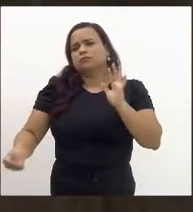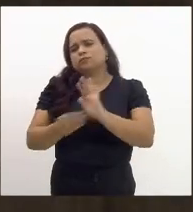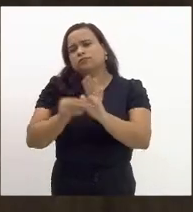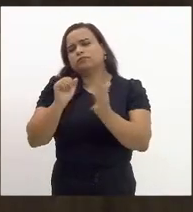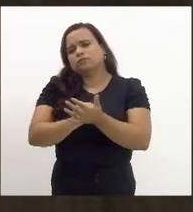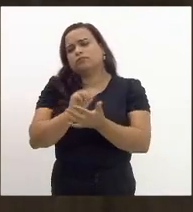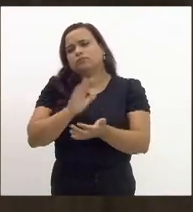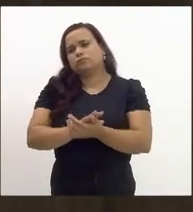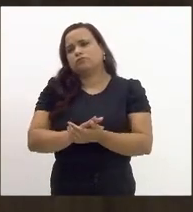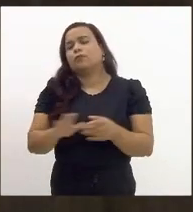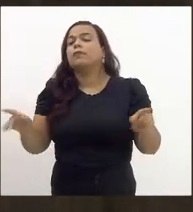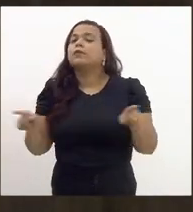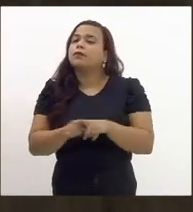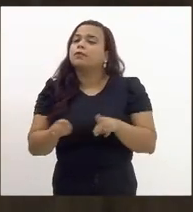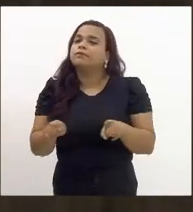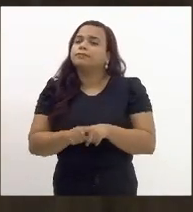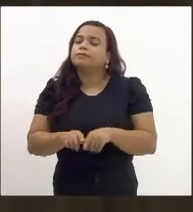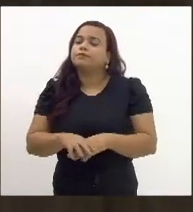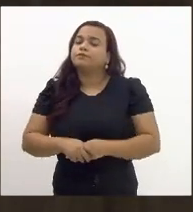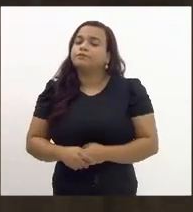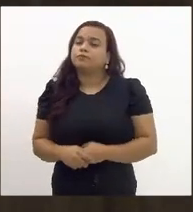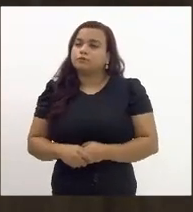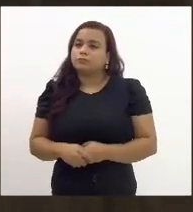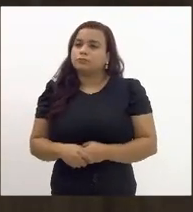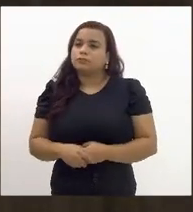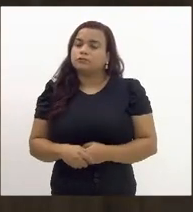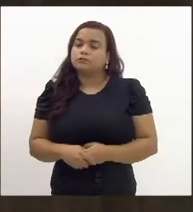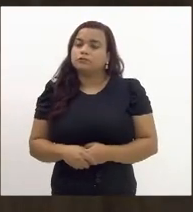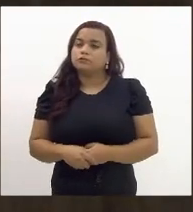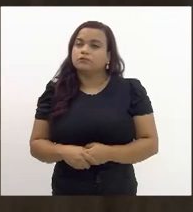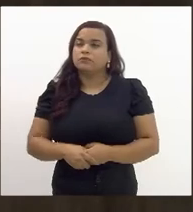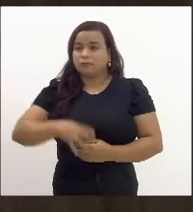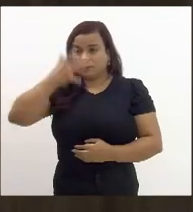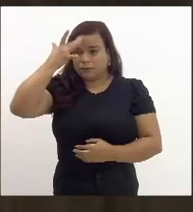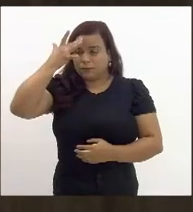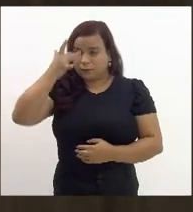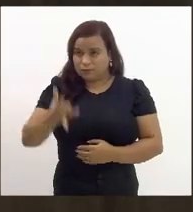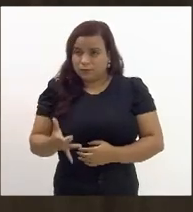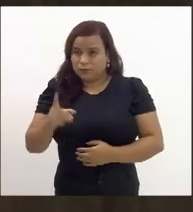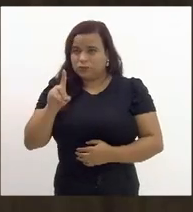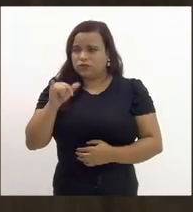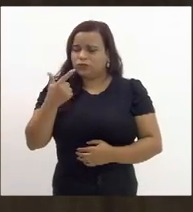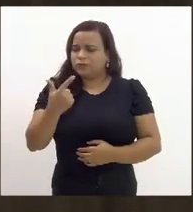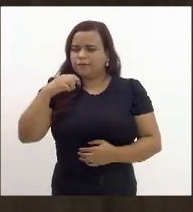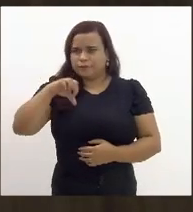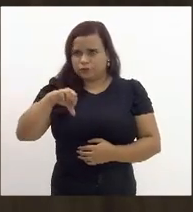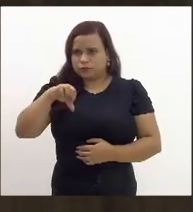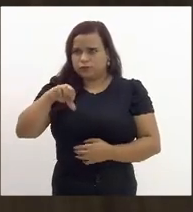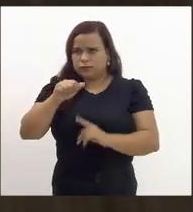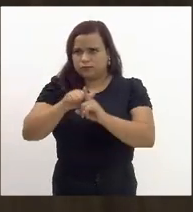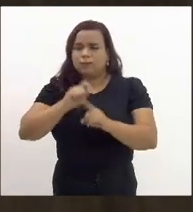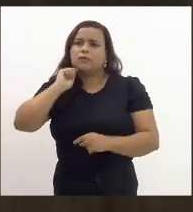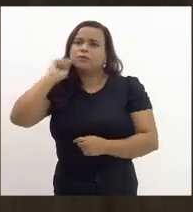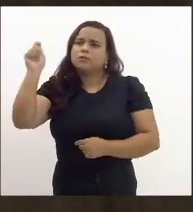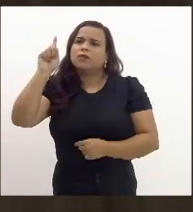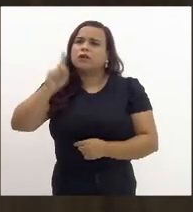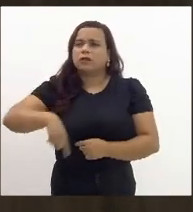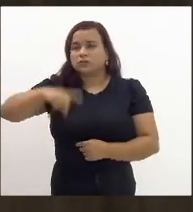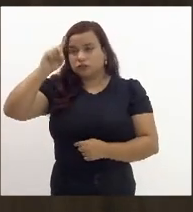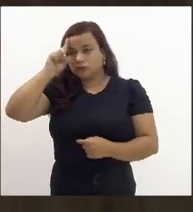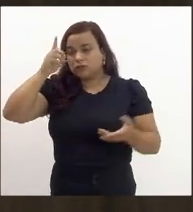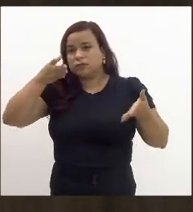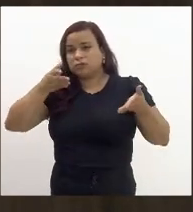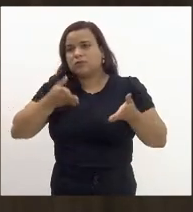aqui. E também fazer amanhã, dia 29, é dia do